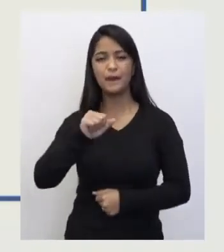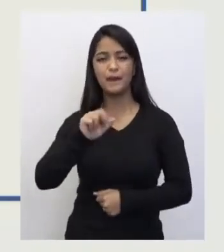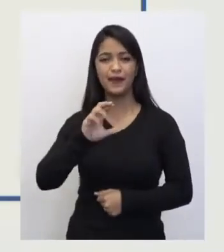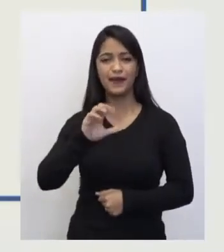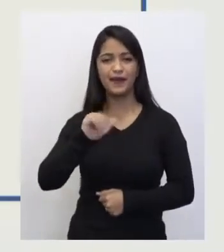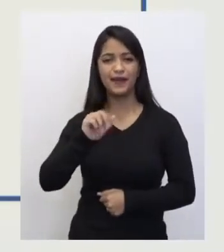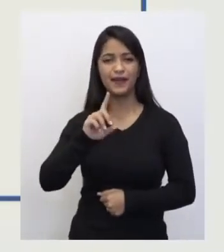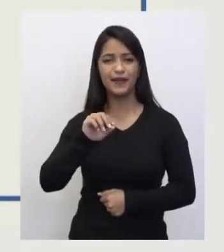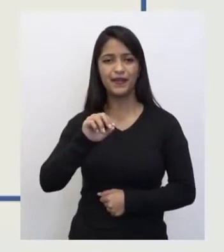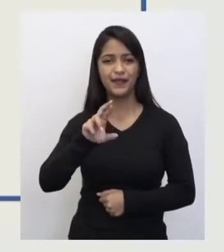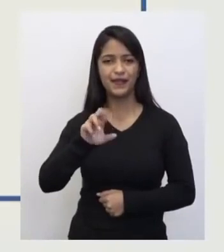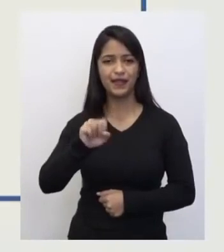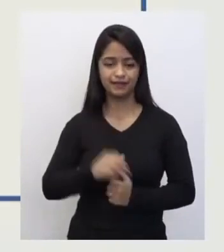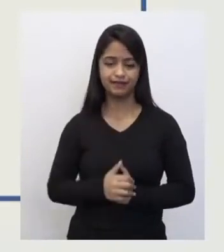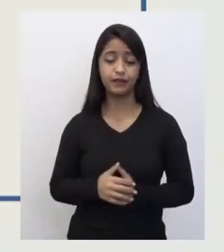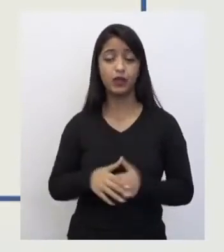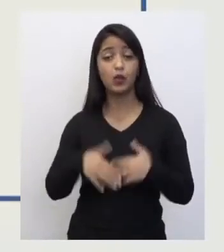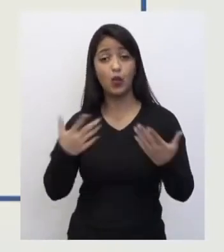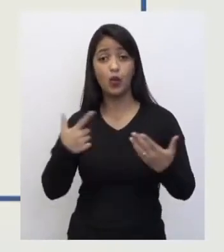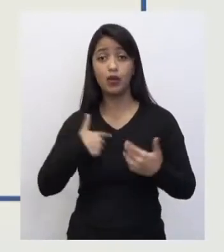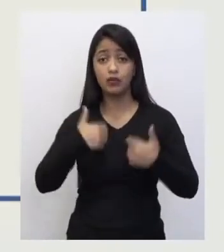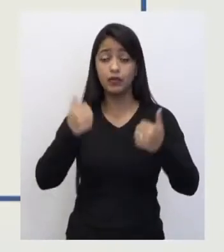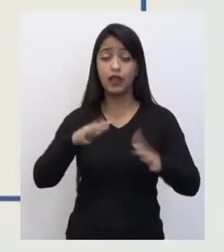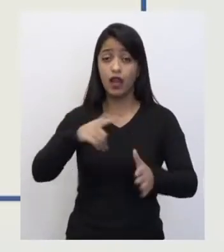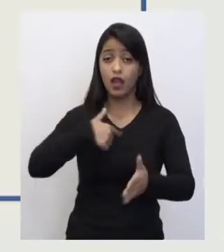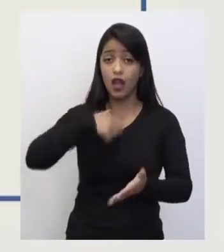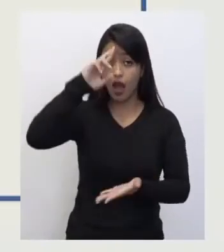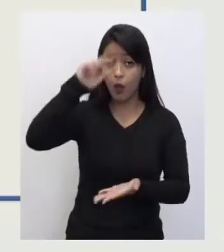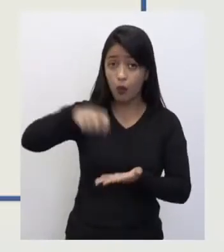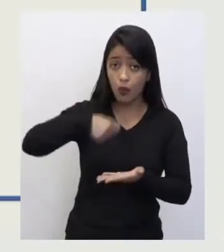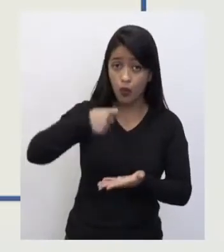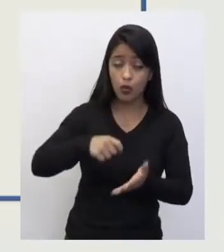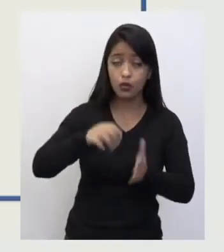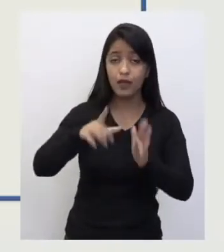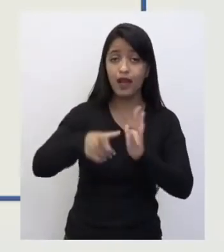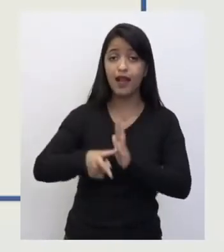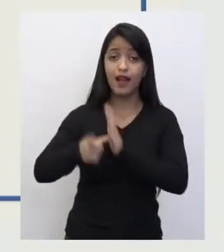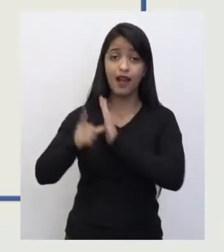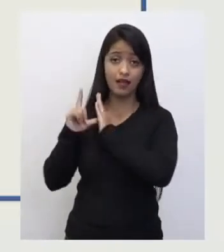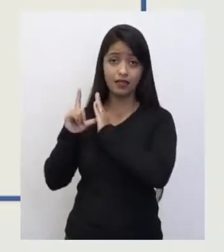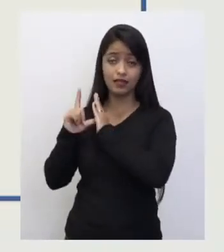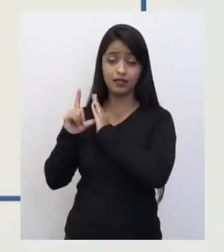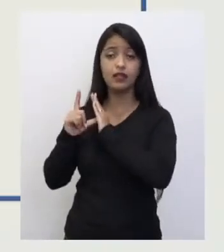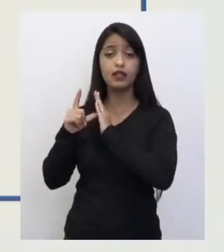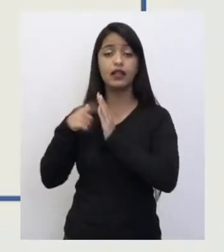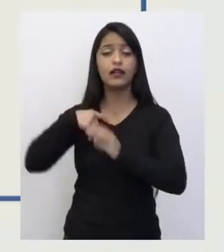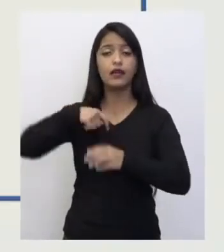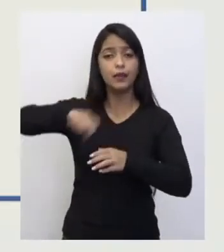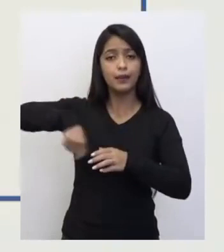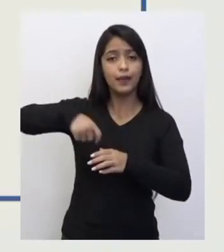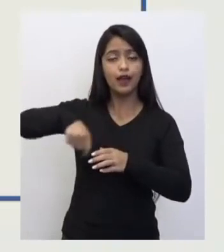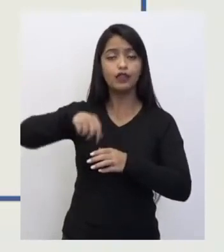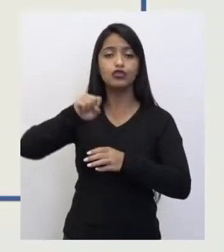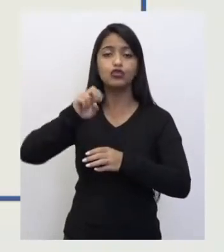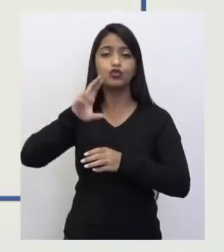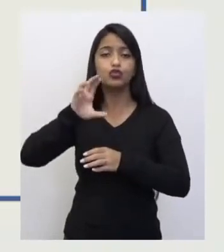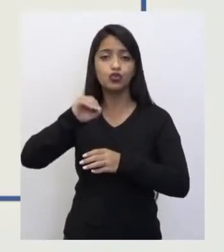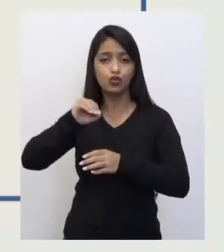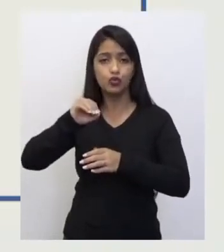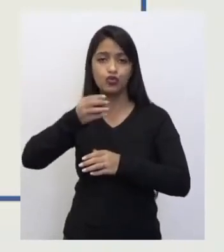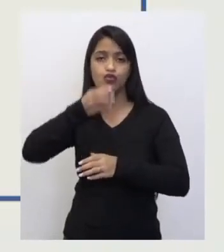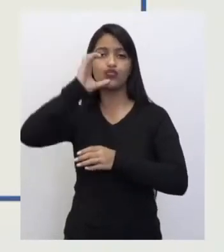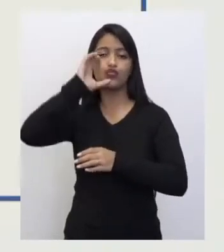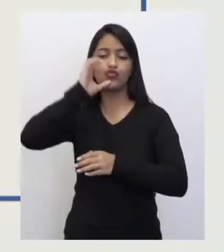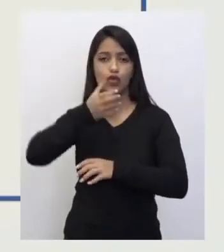dizemos, antes do almoço, eu quero, vou preparar um suco de abacaxi, tá? Então,